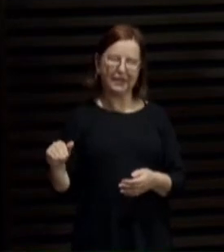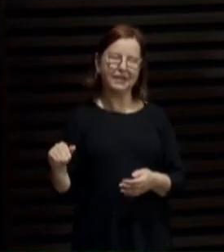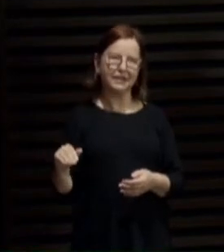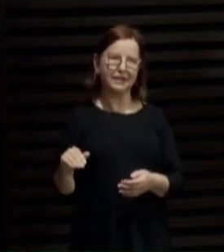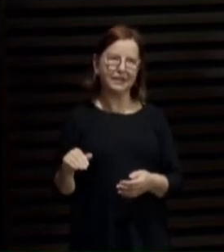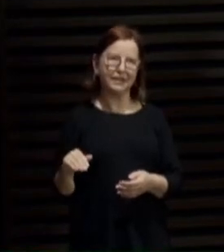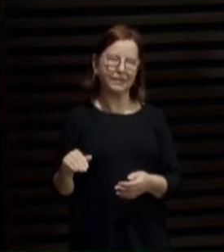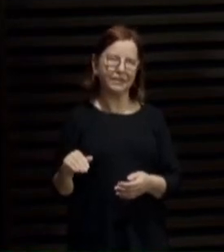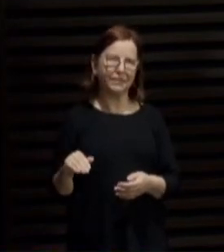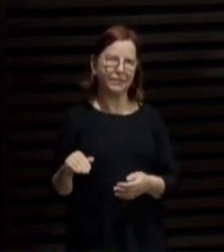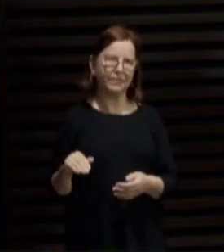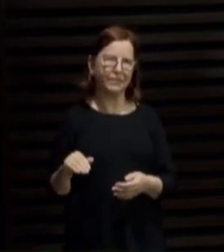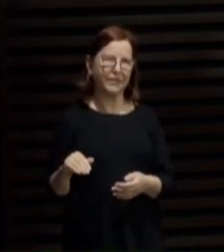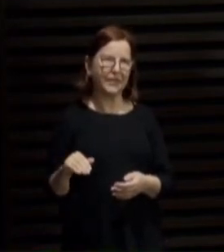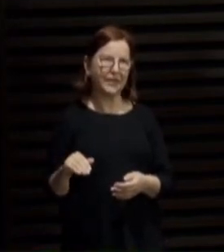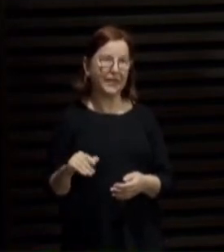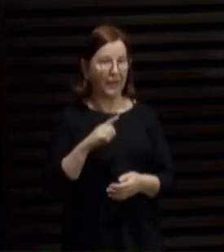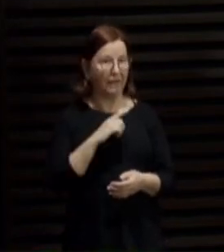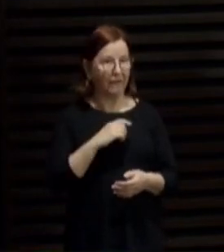do Éden, é a rebeldia.